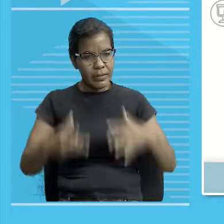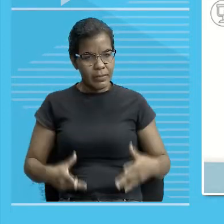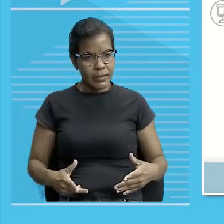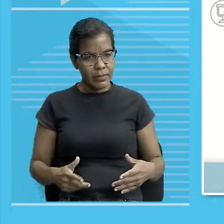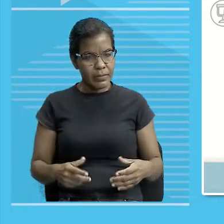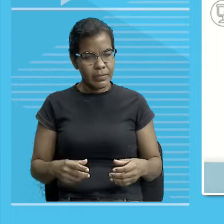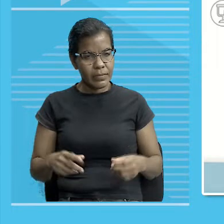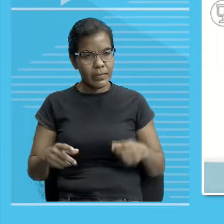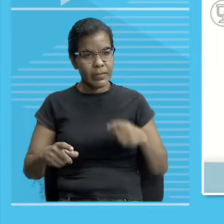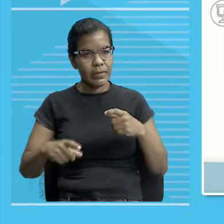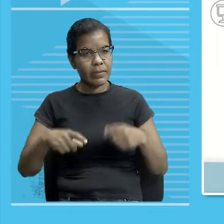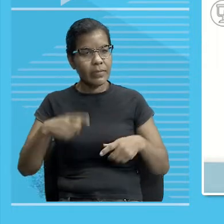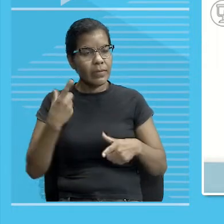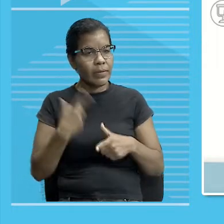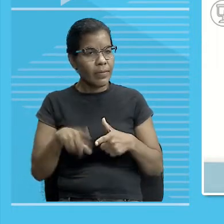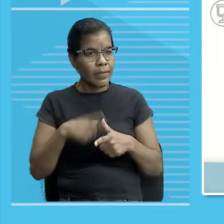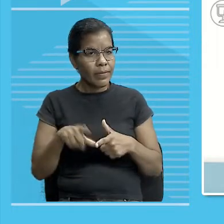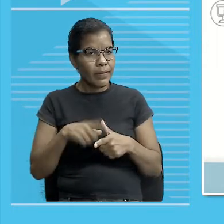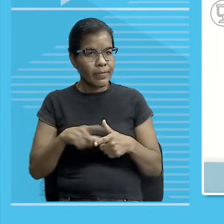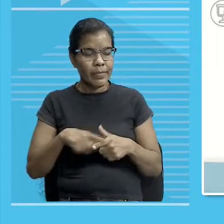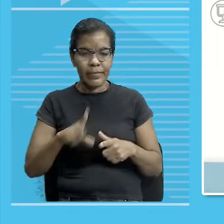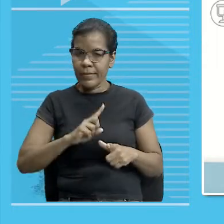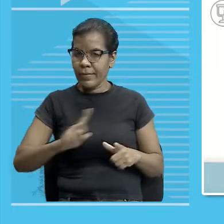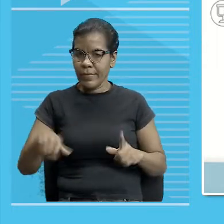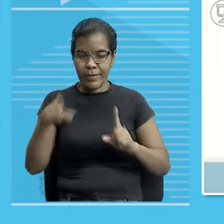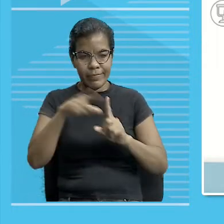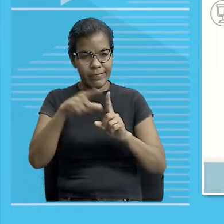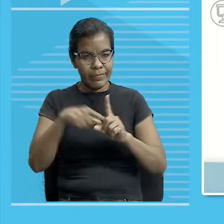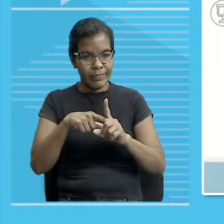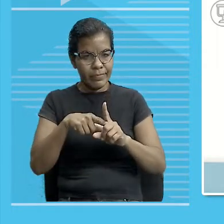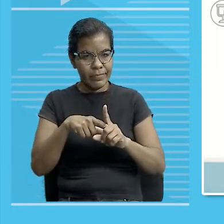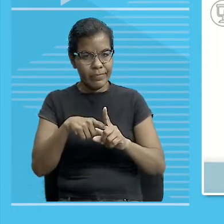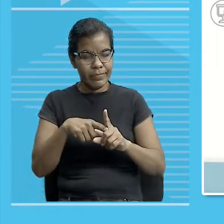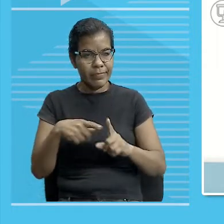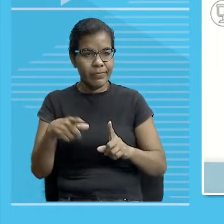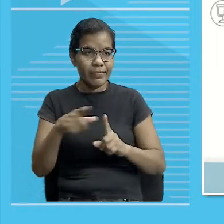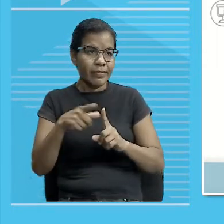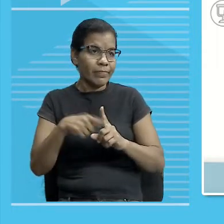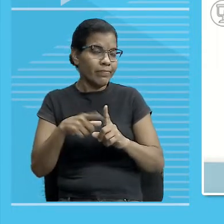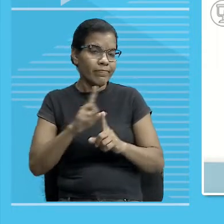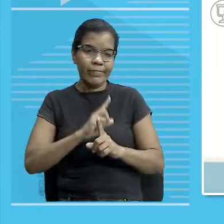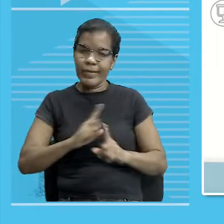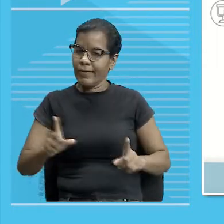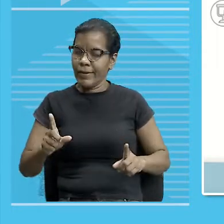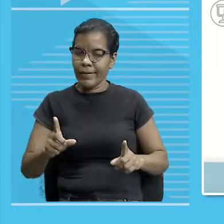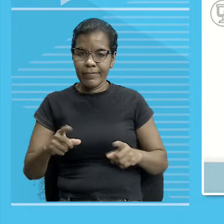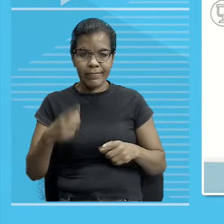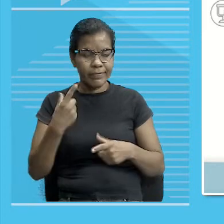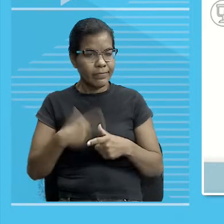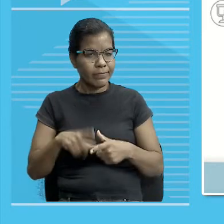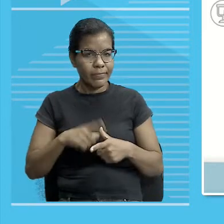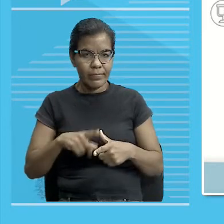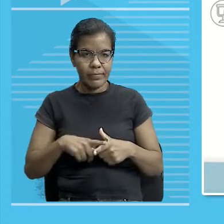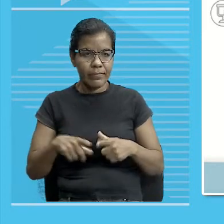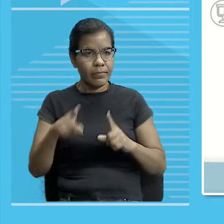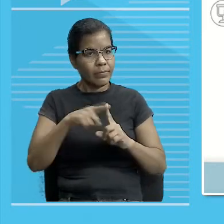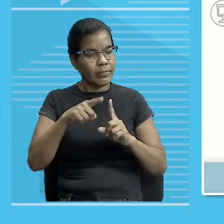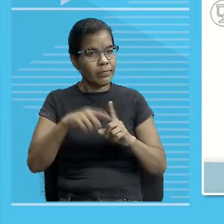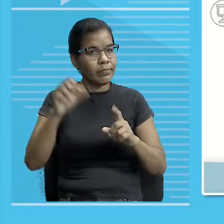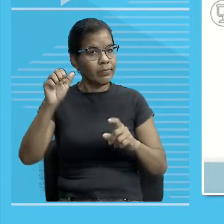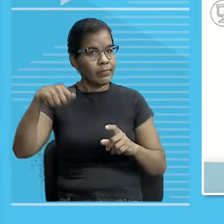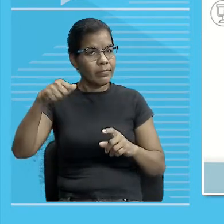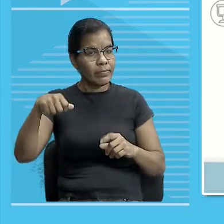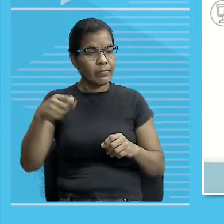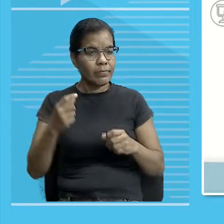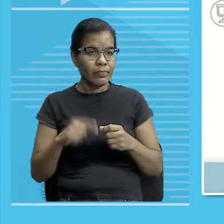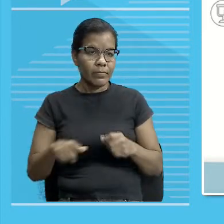O maior problema não é uma gravidez. Esta, aliás, gravidez nunca é problema. É problema sim,